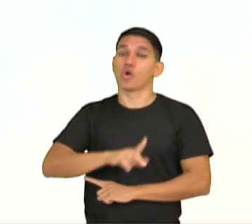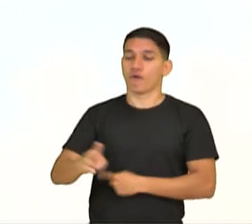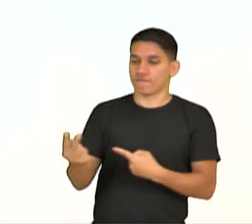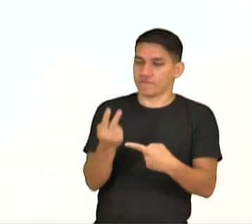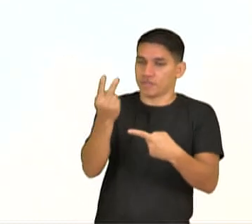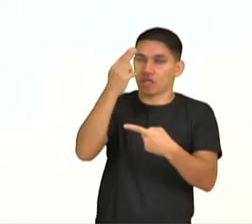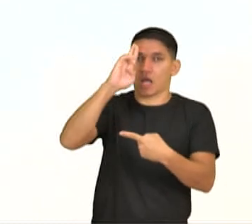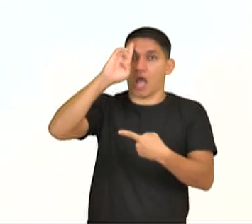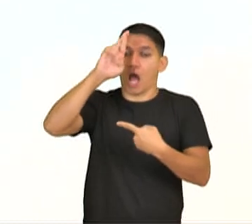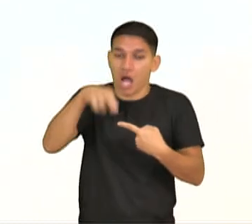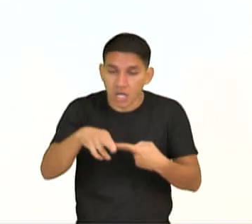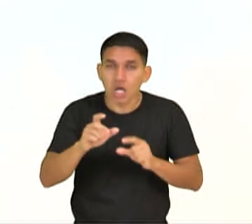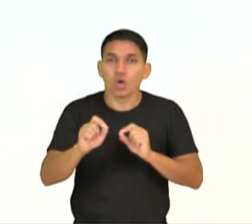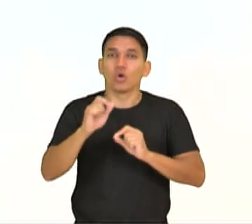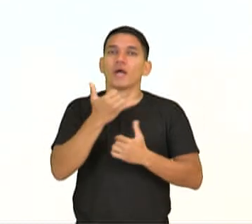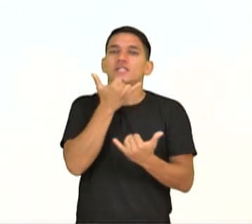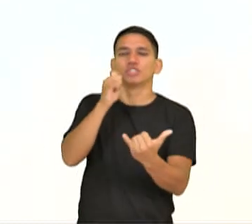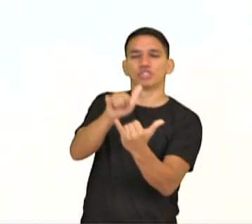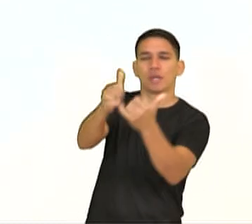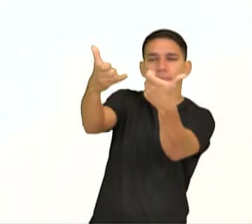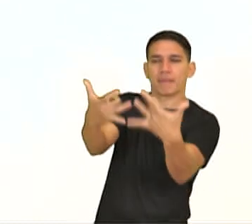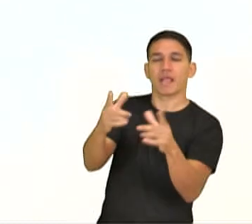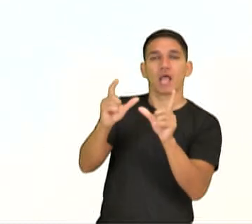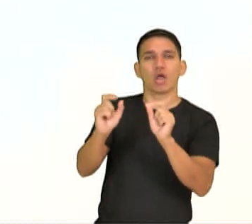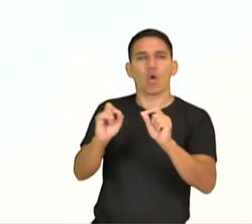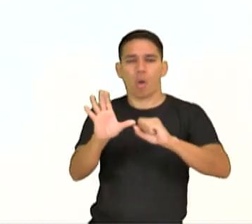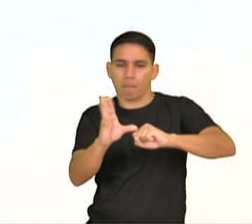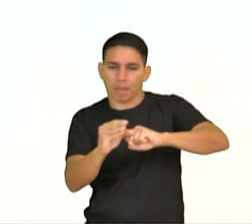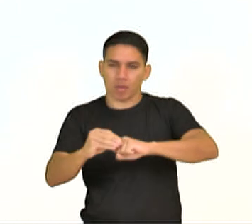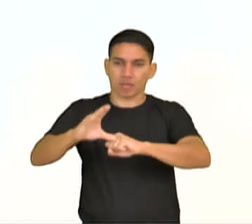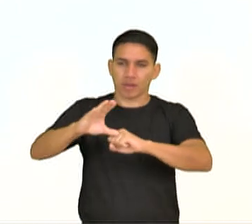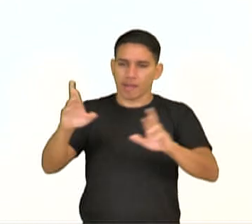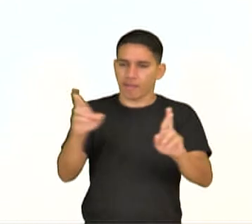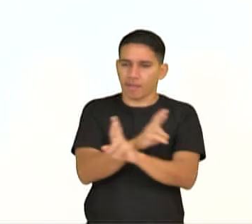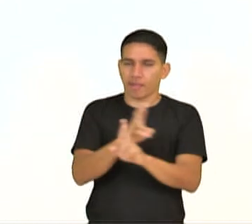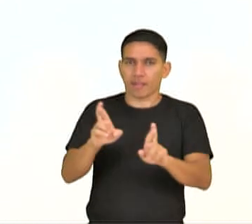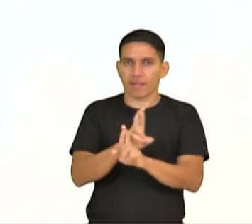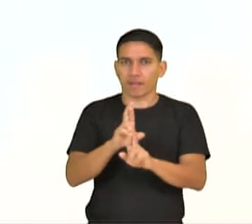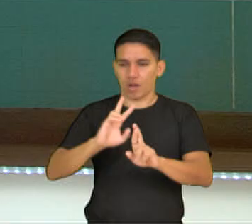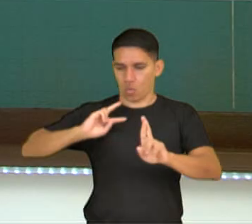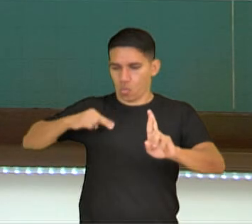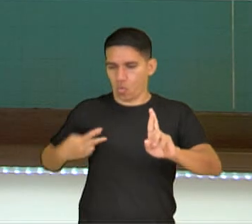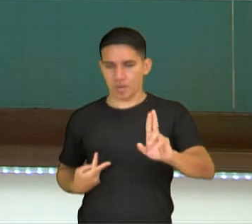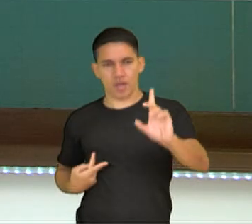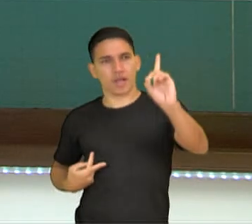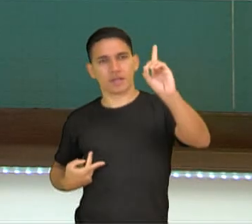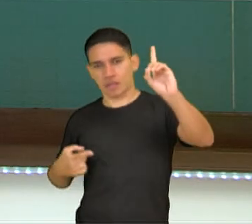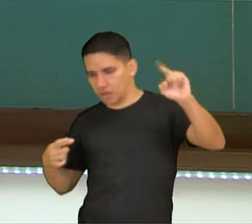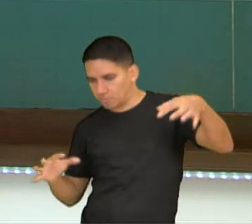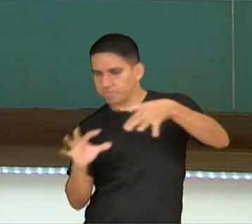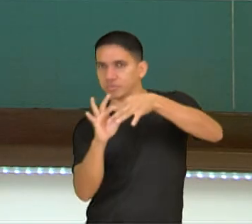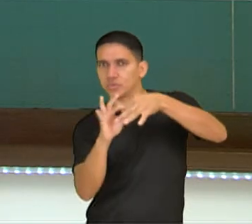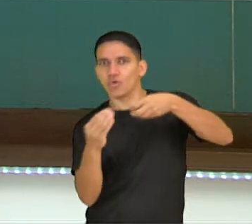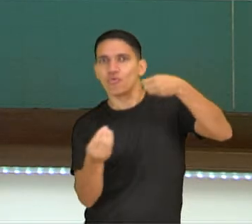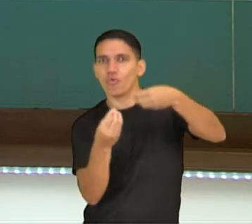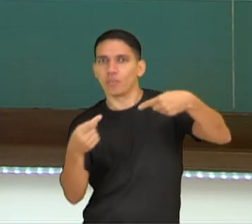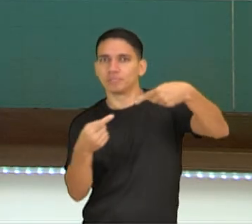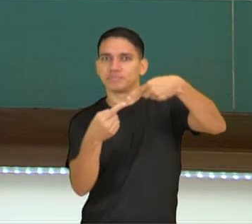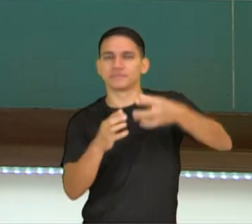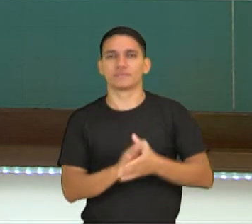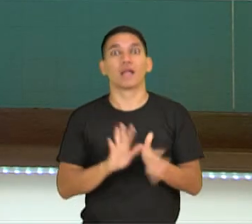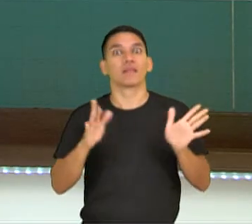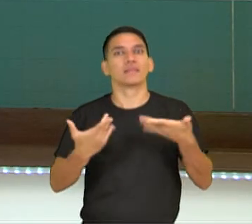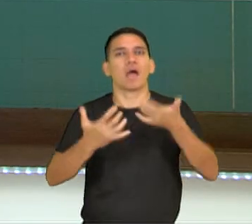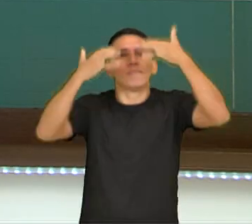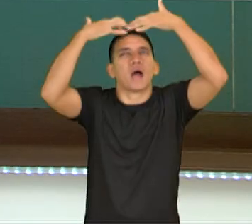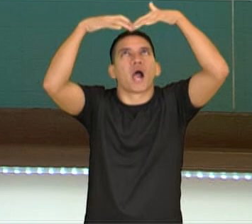razão para justificar o conhecimento e a relação do ser humano com Deus. Então, vejam, a racionalidade vai ser